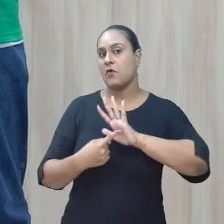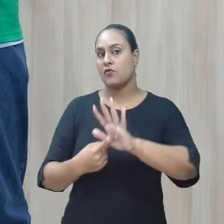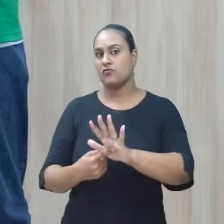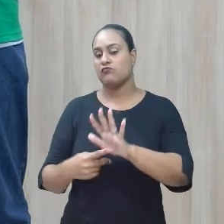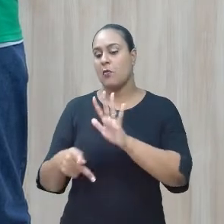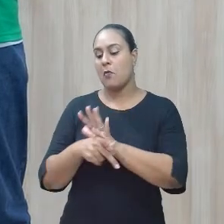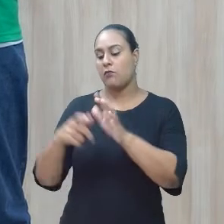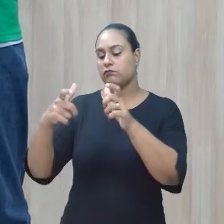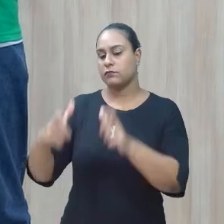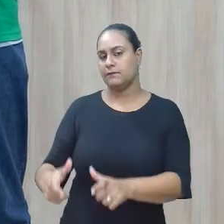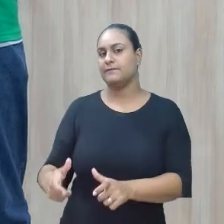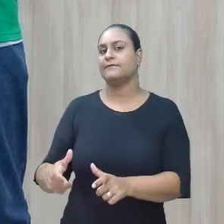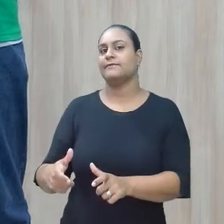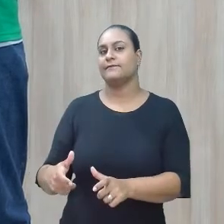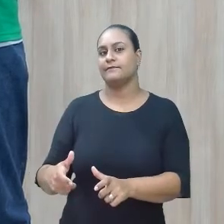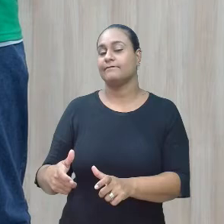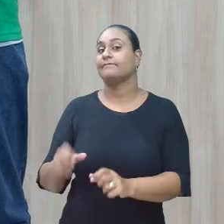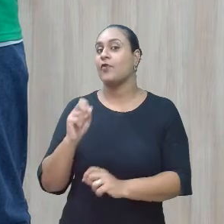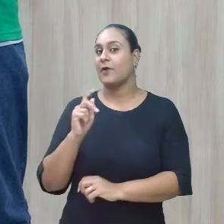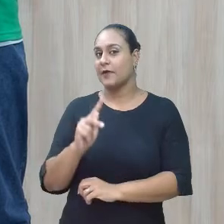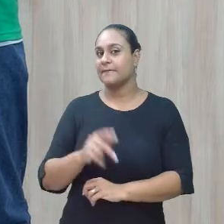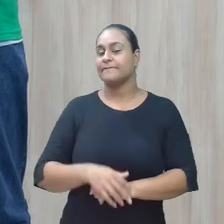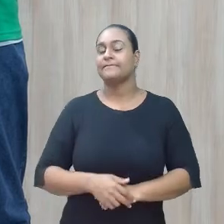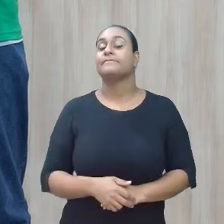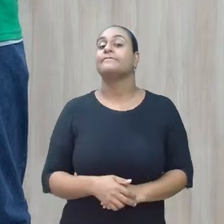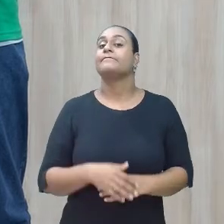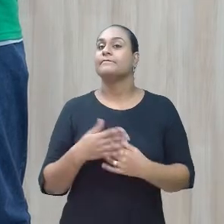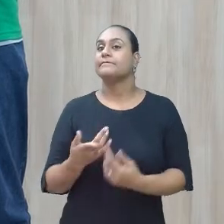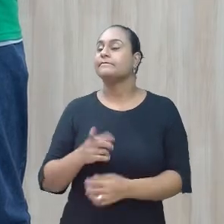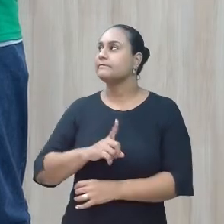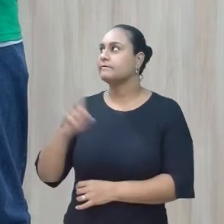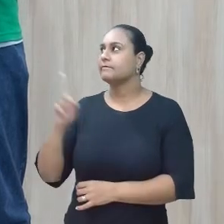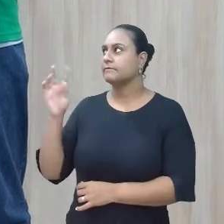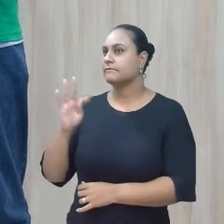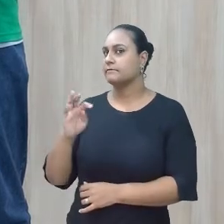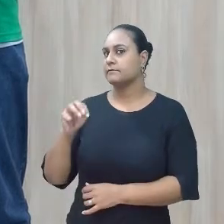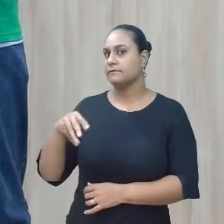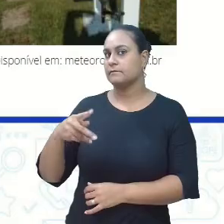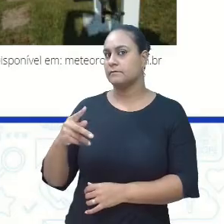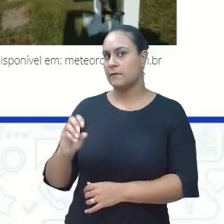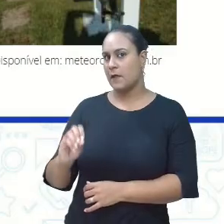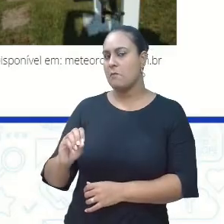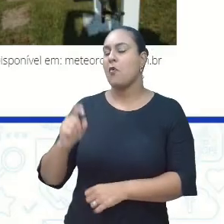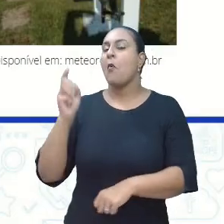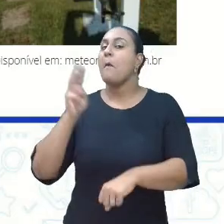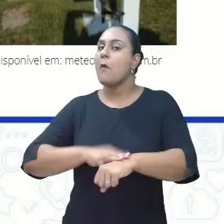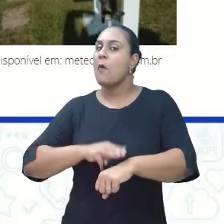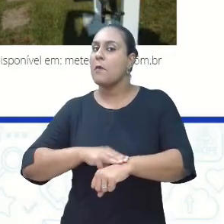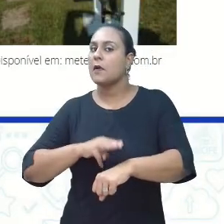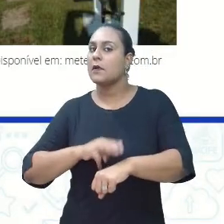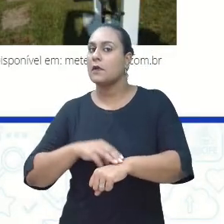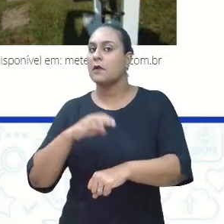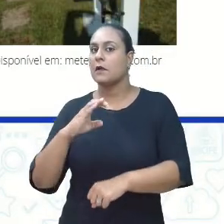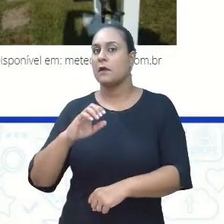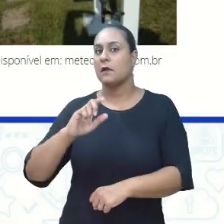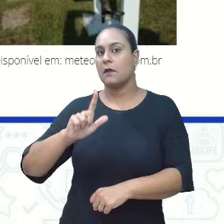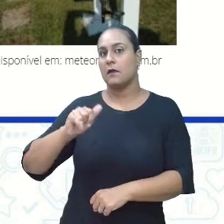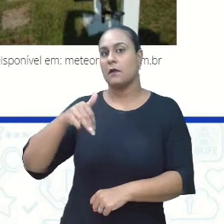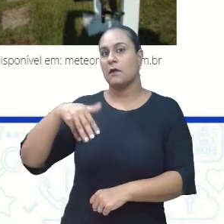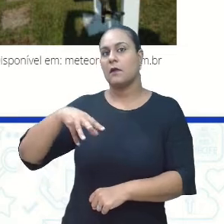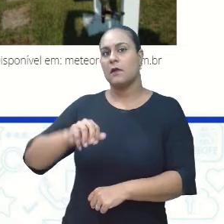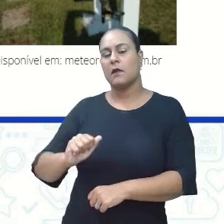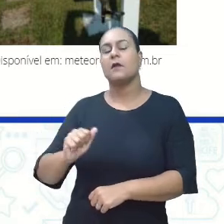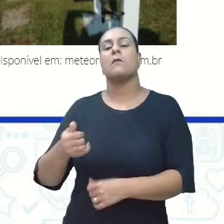daquele lugar. Beleza? O tempo momentâneo. Clima, a análise sucessiva